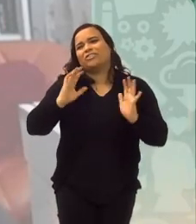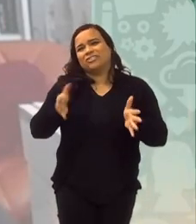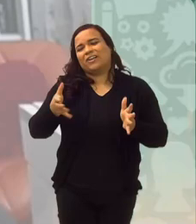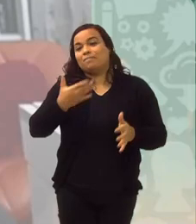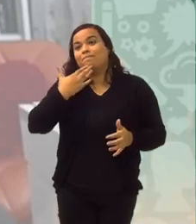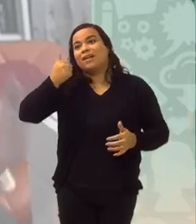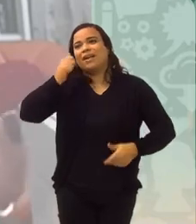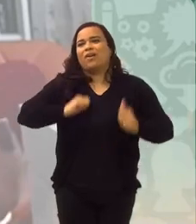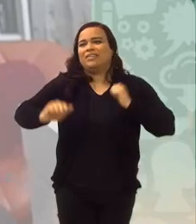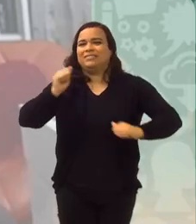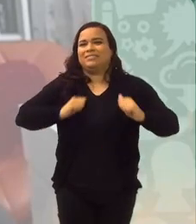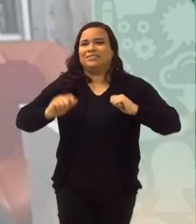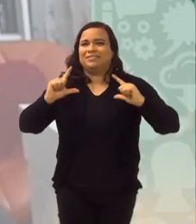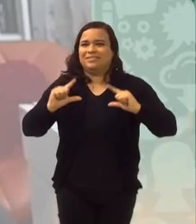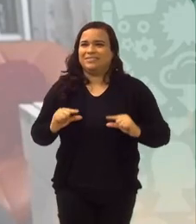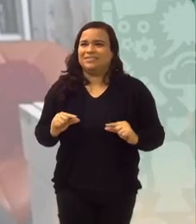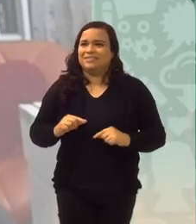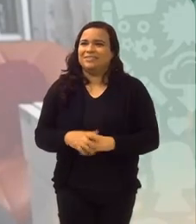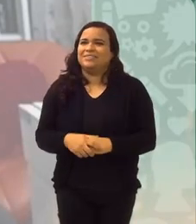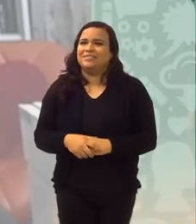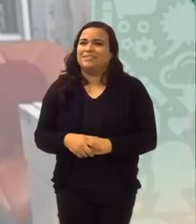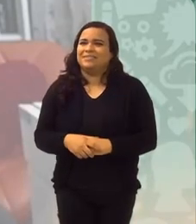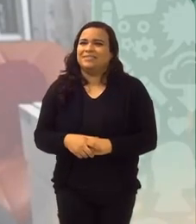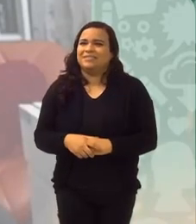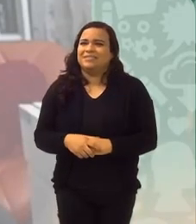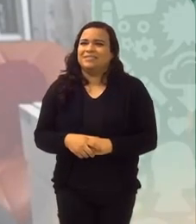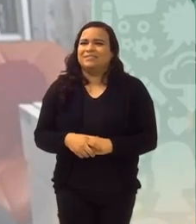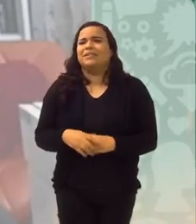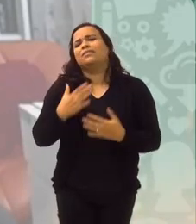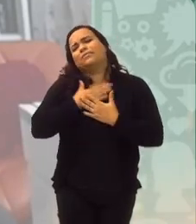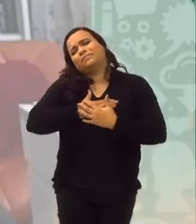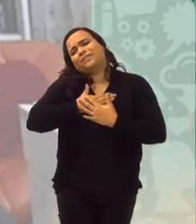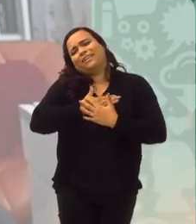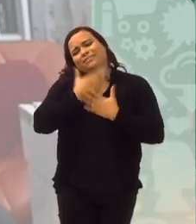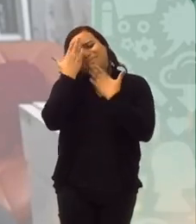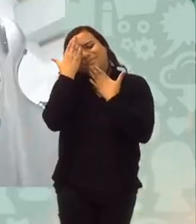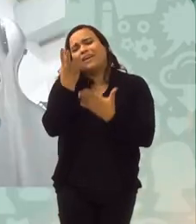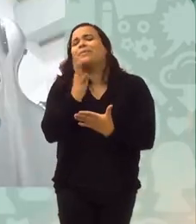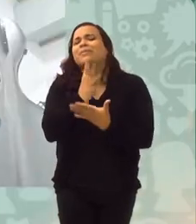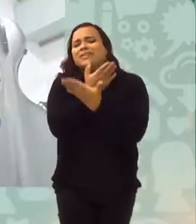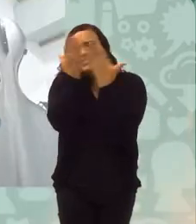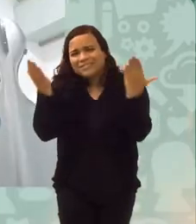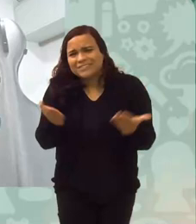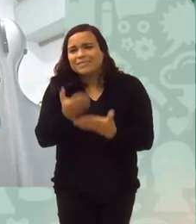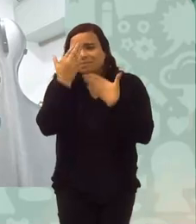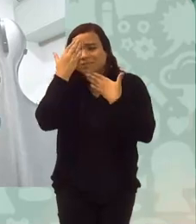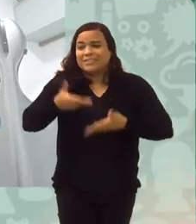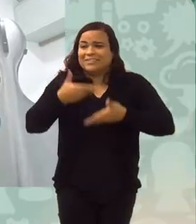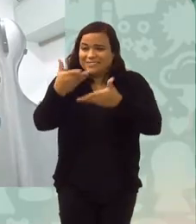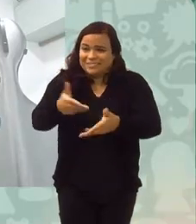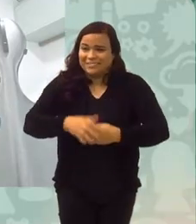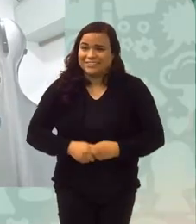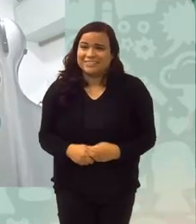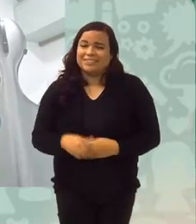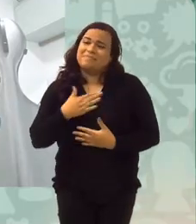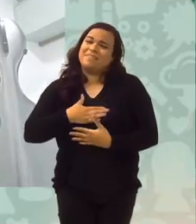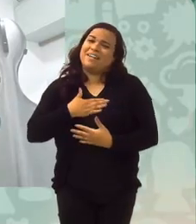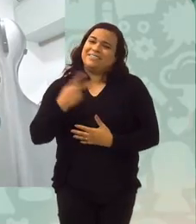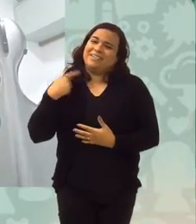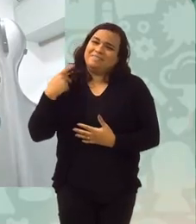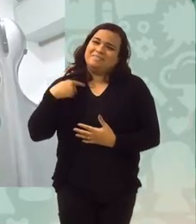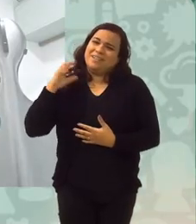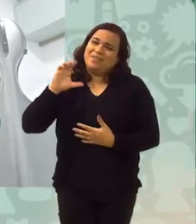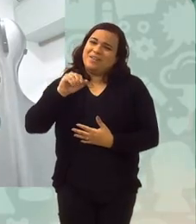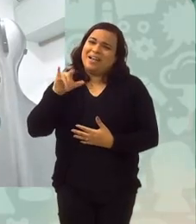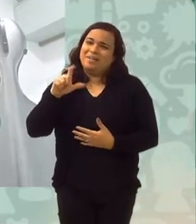que nem é uma arte, mas também ajuda a melhorar a ansiedade. E perfeito. Eu fico grata de ter conhecido essas